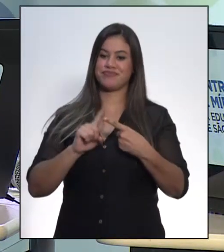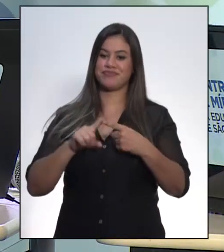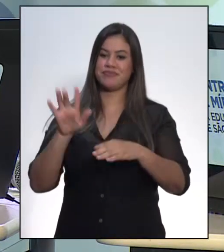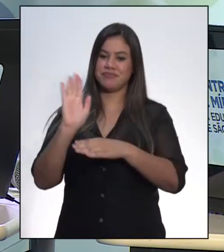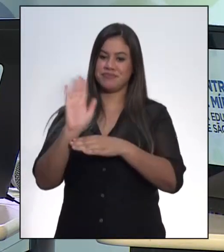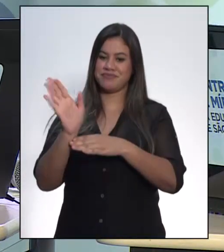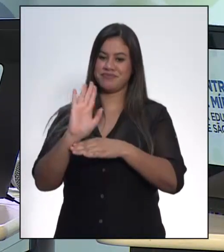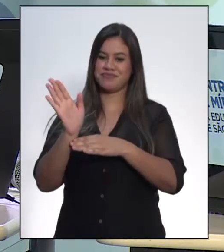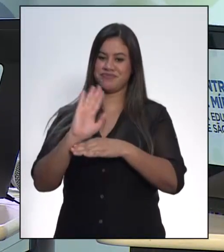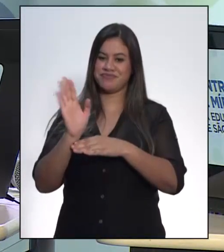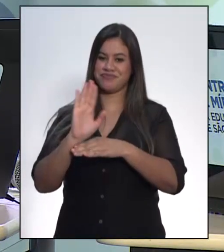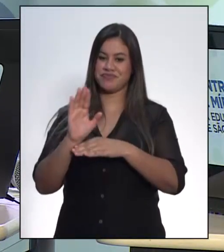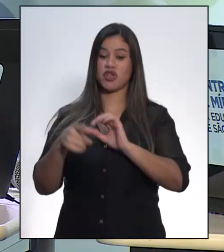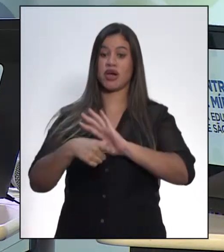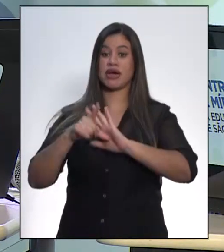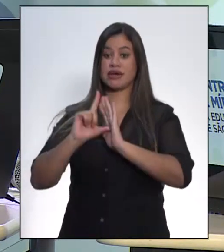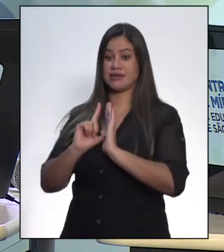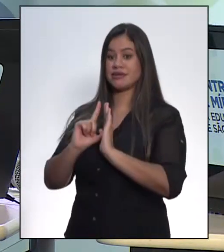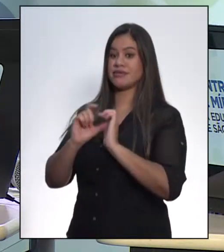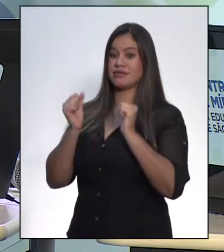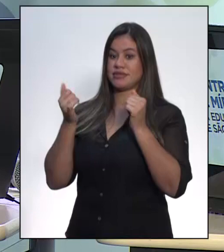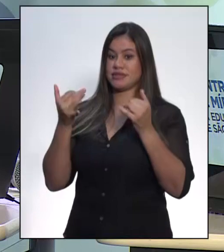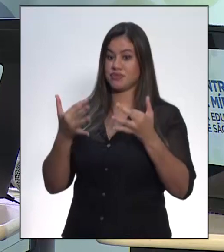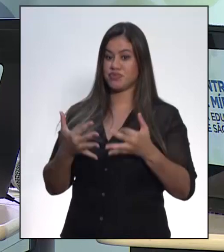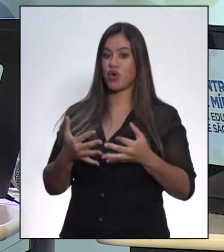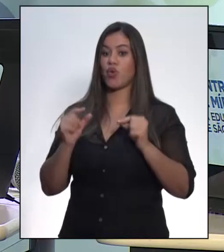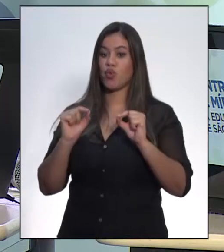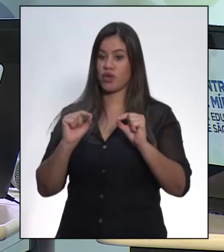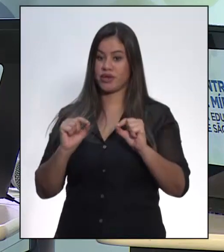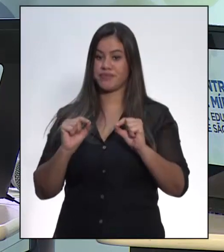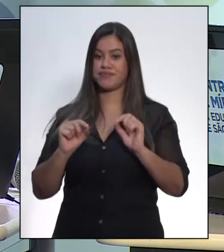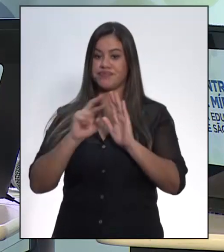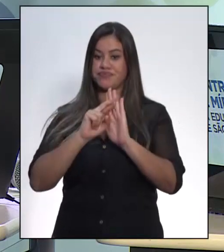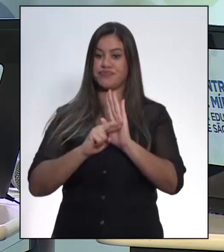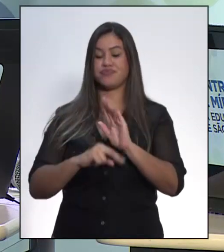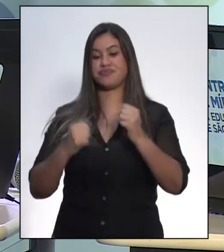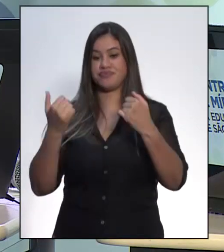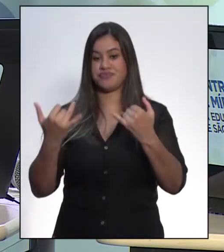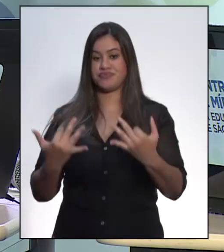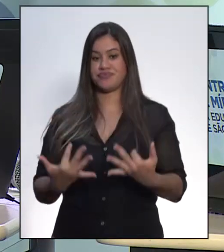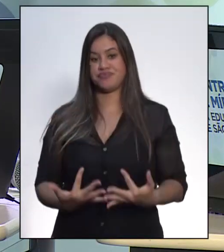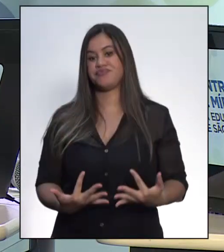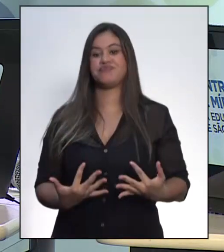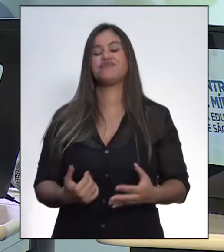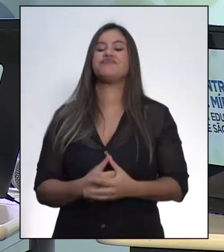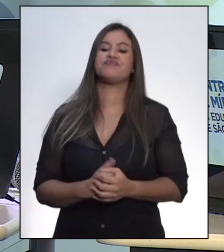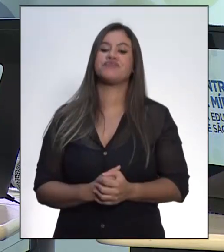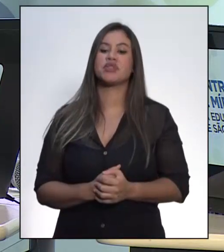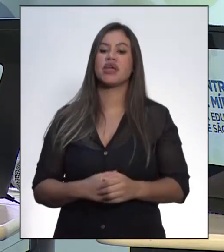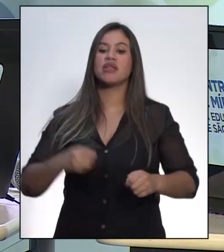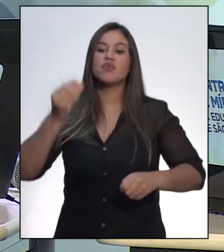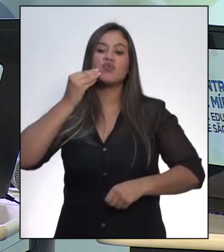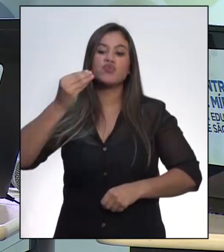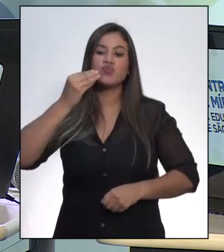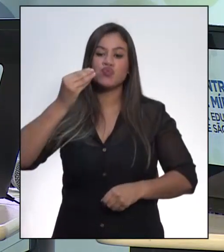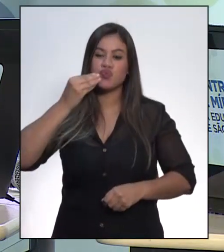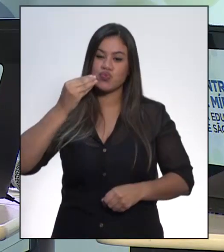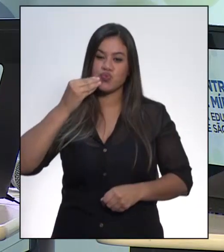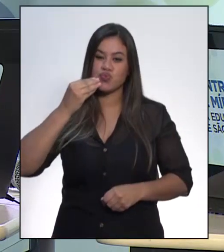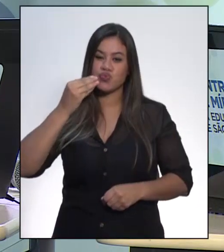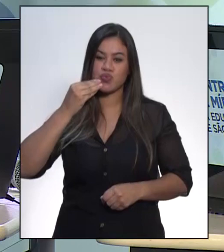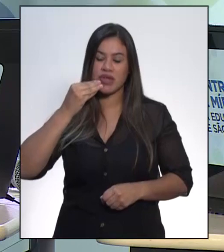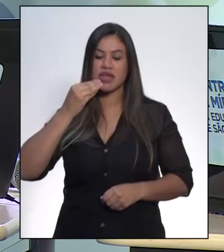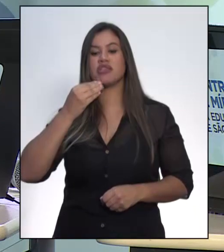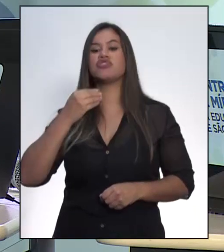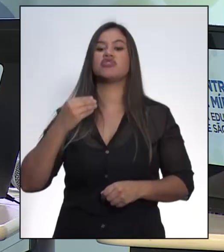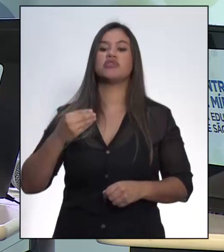um vídeo. Antes de passar o vídeo, eu vou apresentar para vocês o roteiro do experimento. Então, para fazer esse experimento número